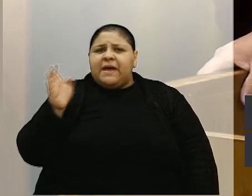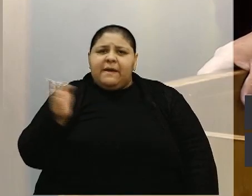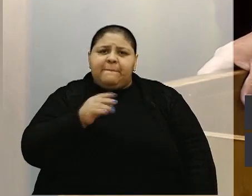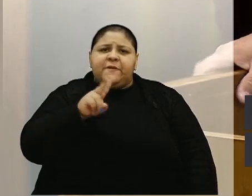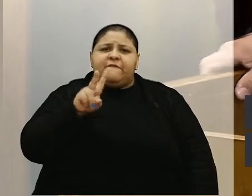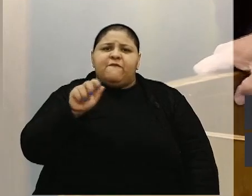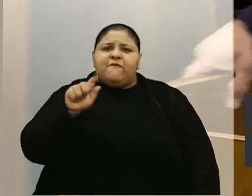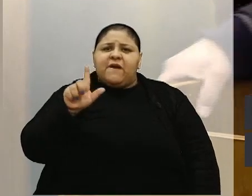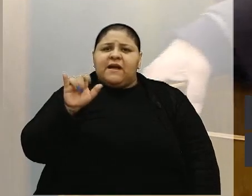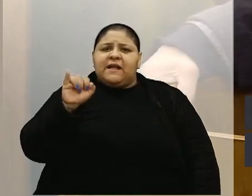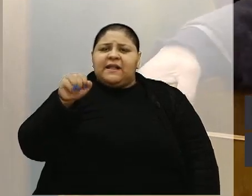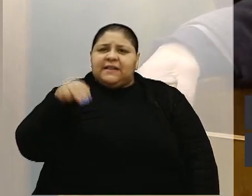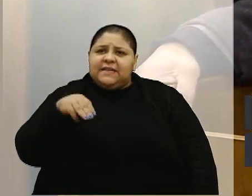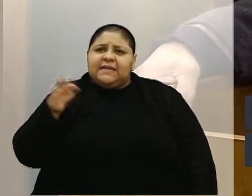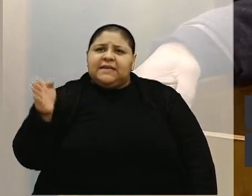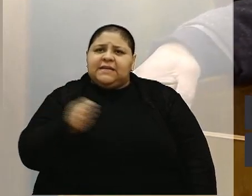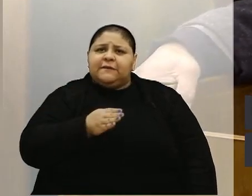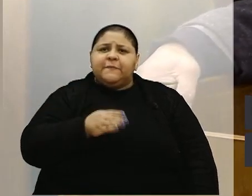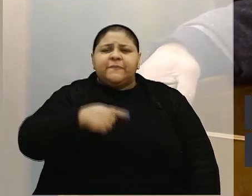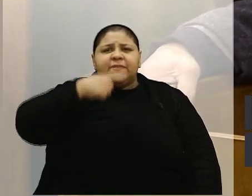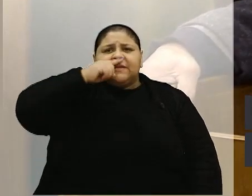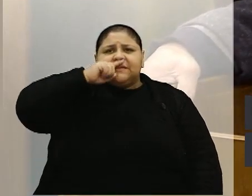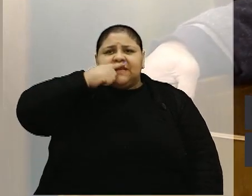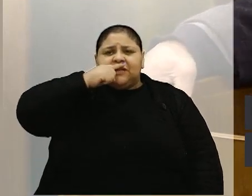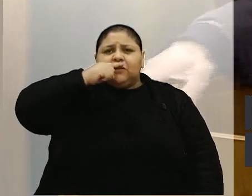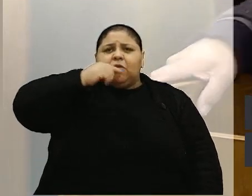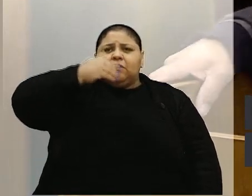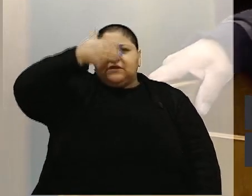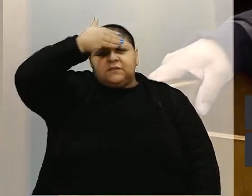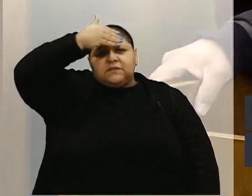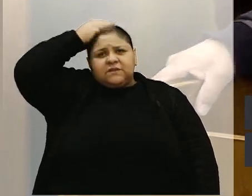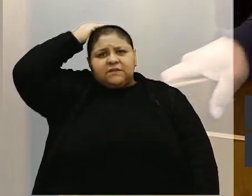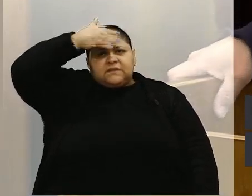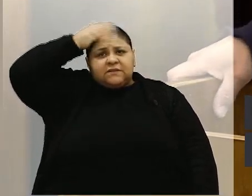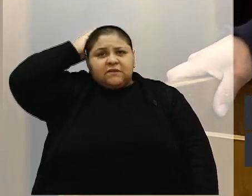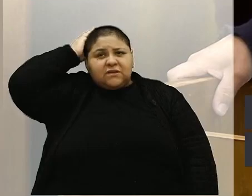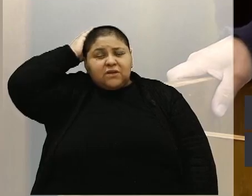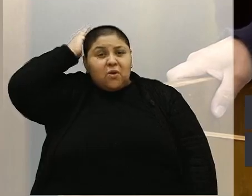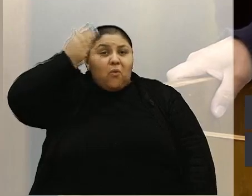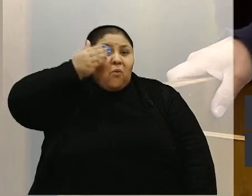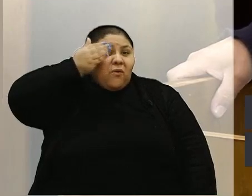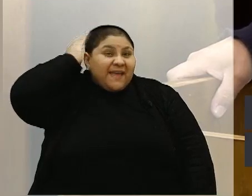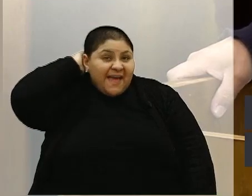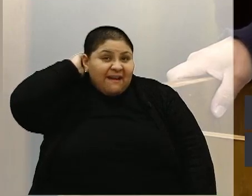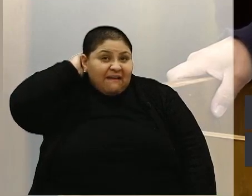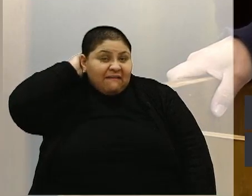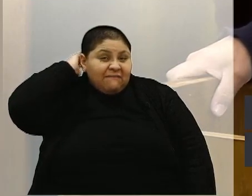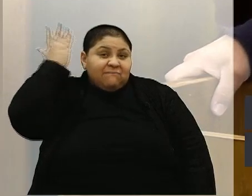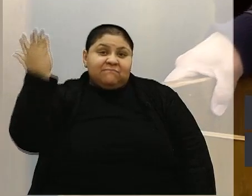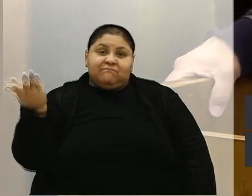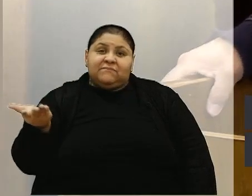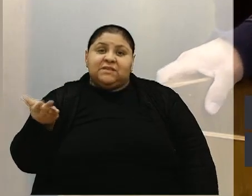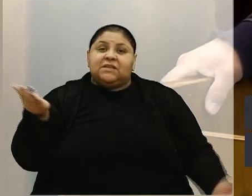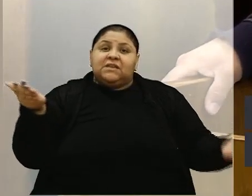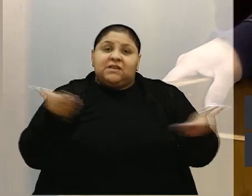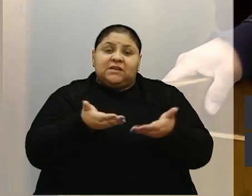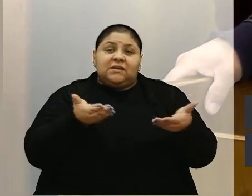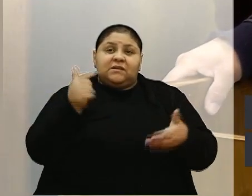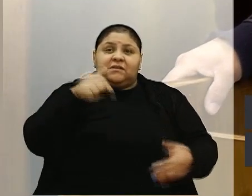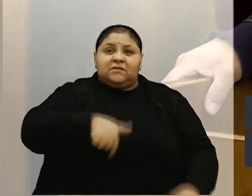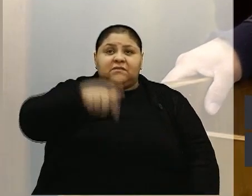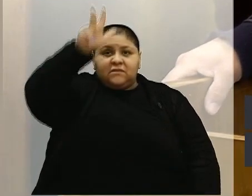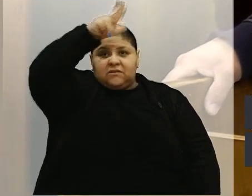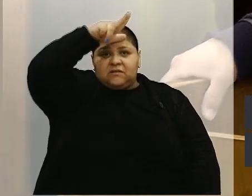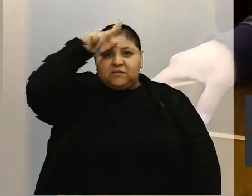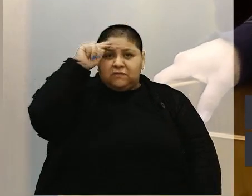Sartori, Alceu Barbosa, a tragédia do Guerra. E agora o nosso prefeito